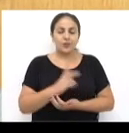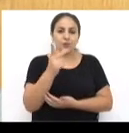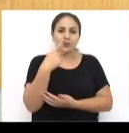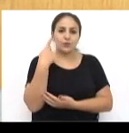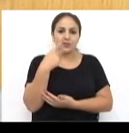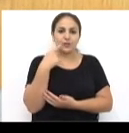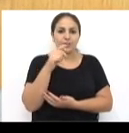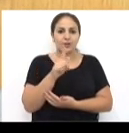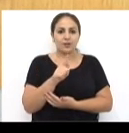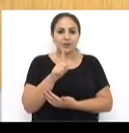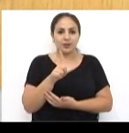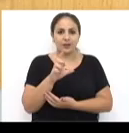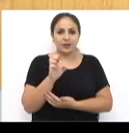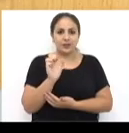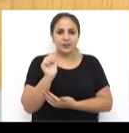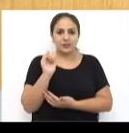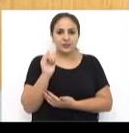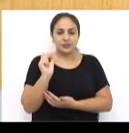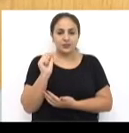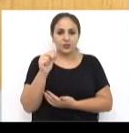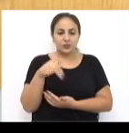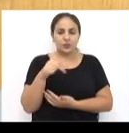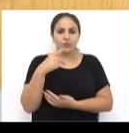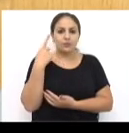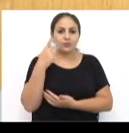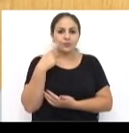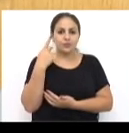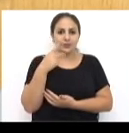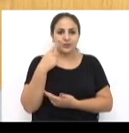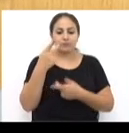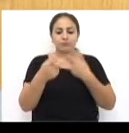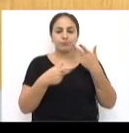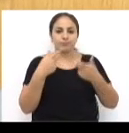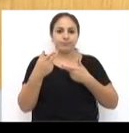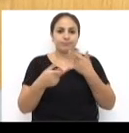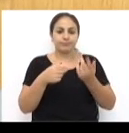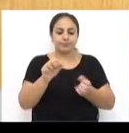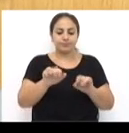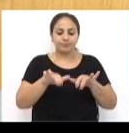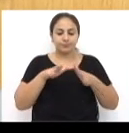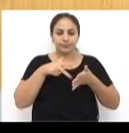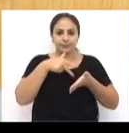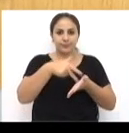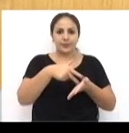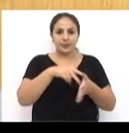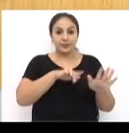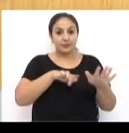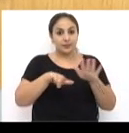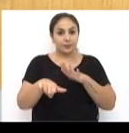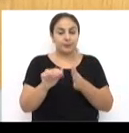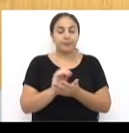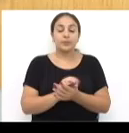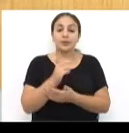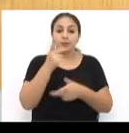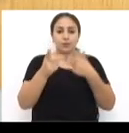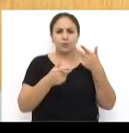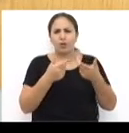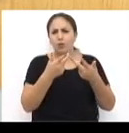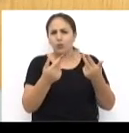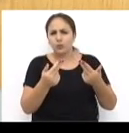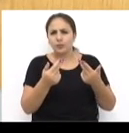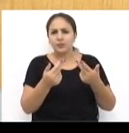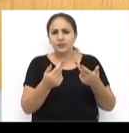O vereador Gleison Consalter foi orador do grande expediente da primeira plenária da semana. Na tribuna, ele destacou